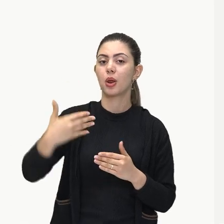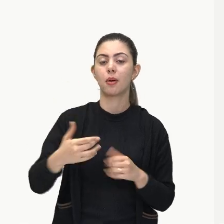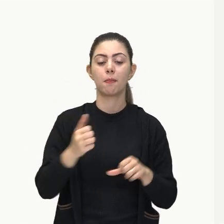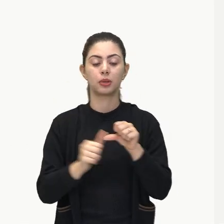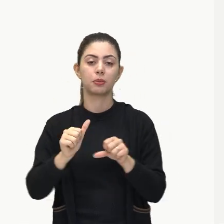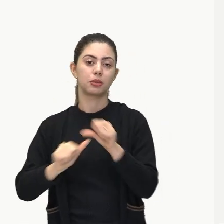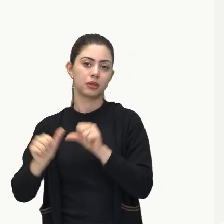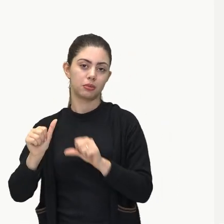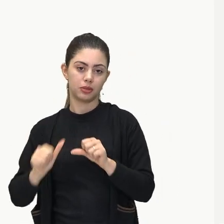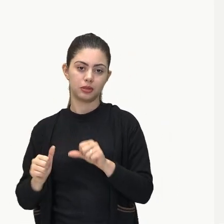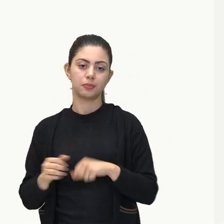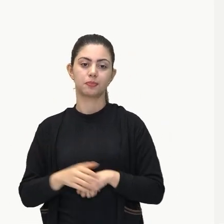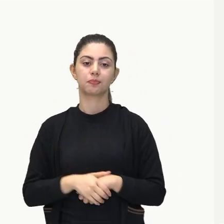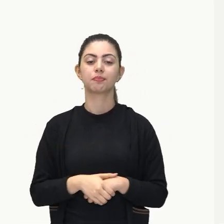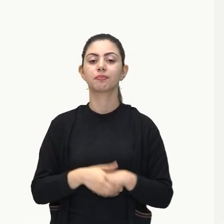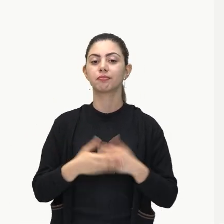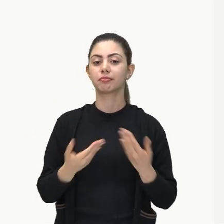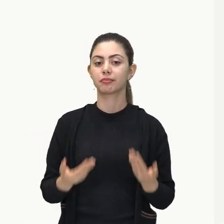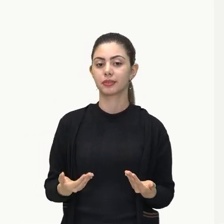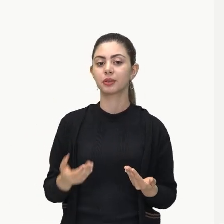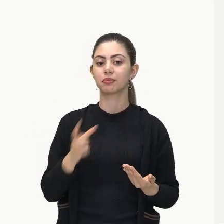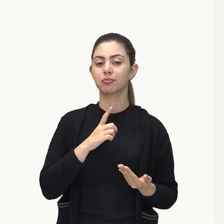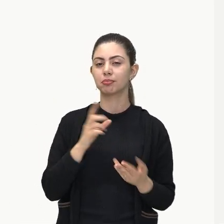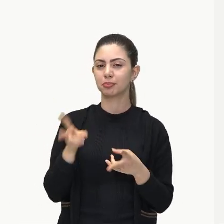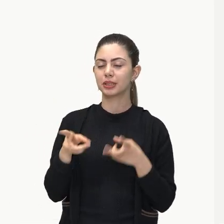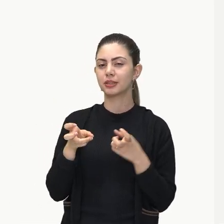Então, passa tempo bem depressa.